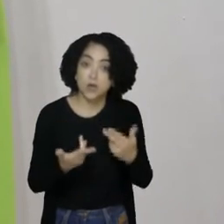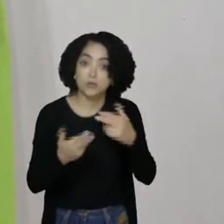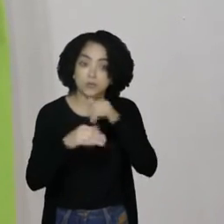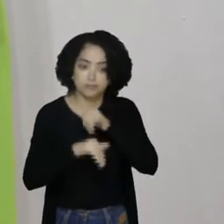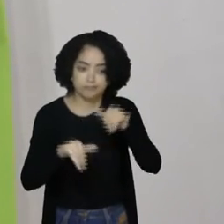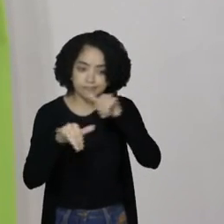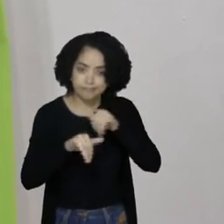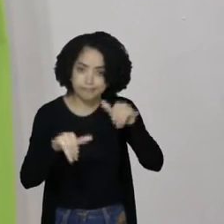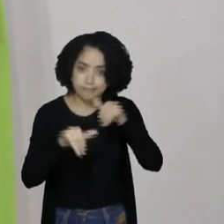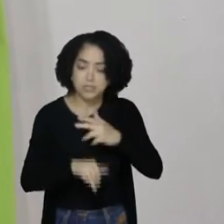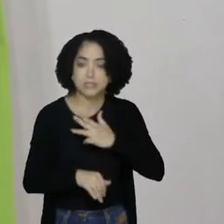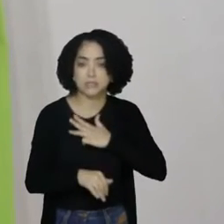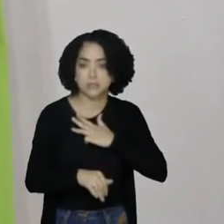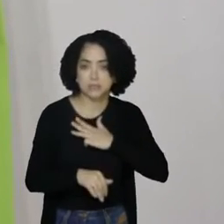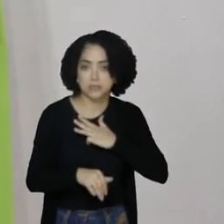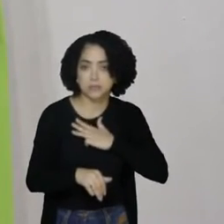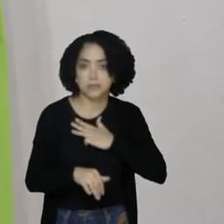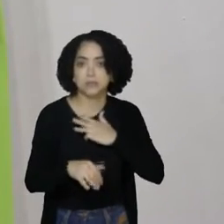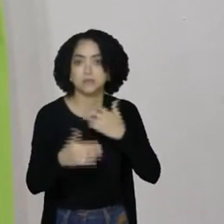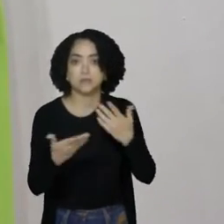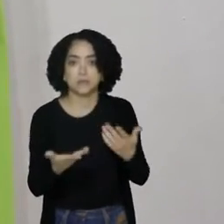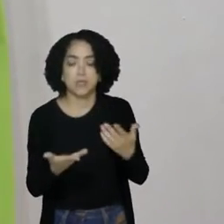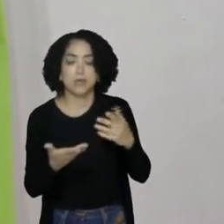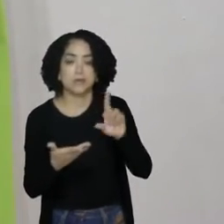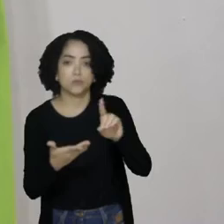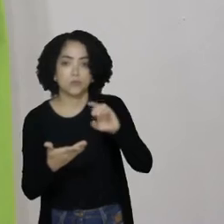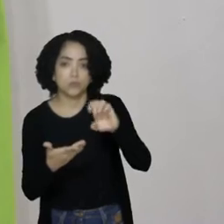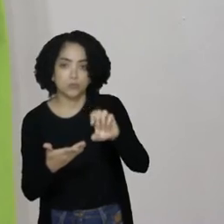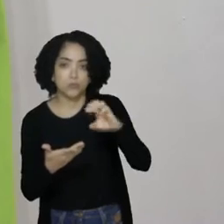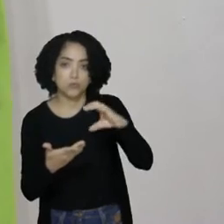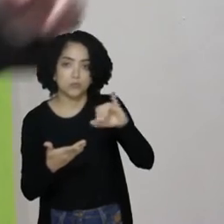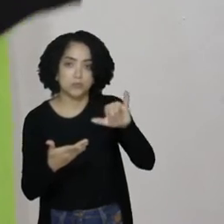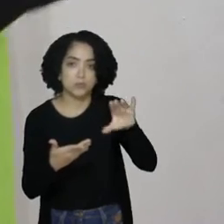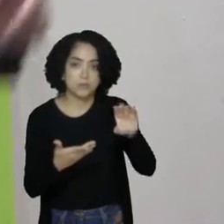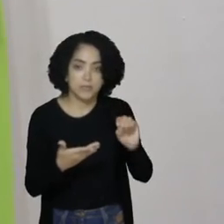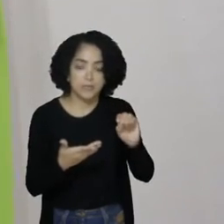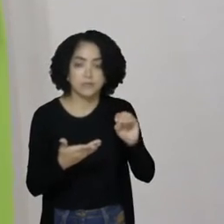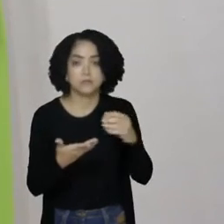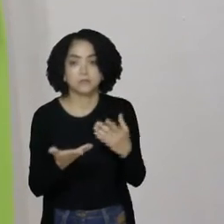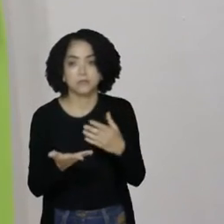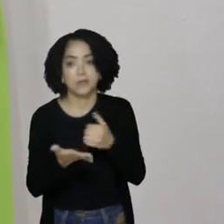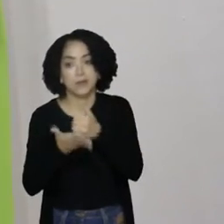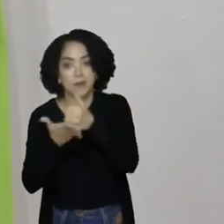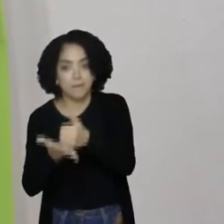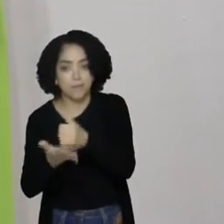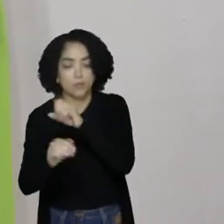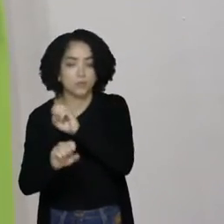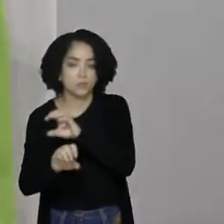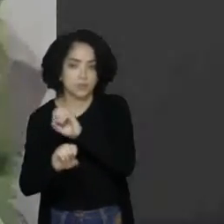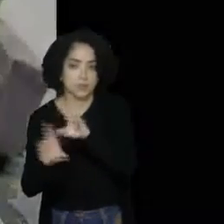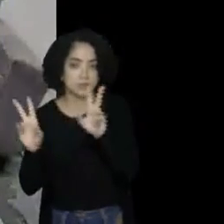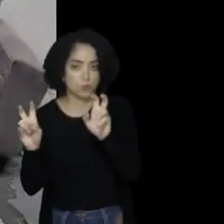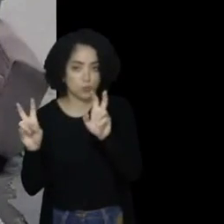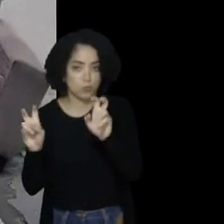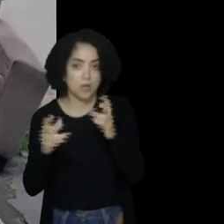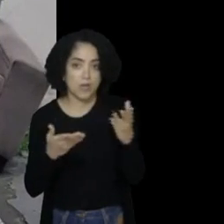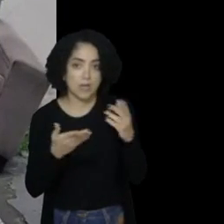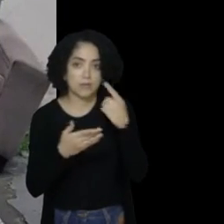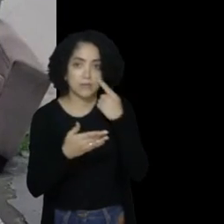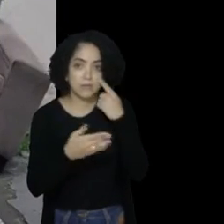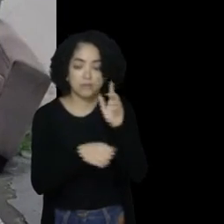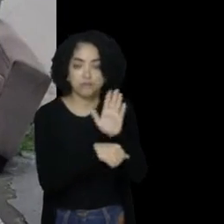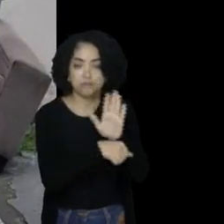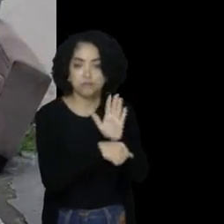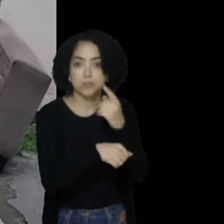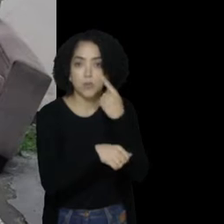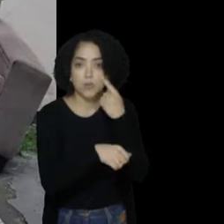Lula, em prol da campanha do Décio, em prol da educação. Ali tem umas imagens